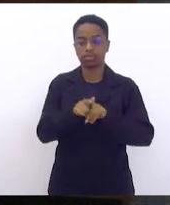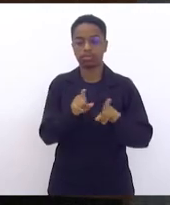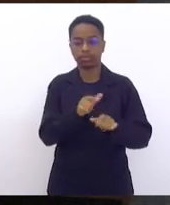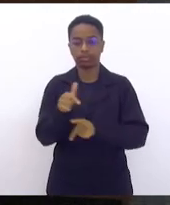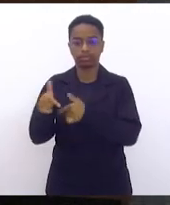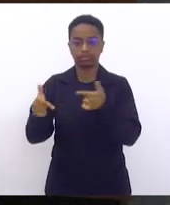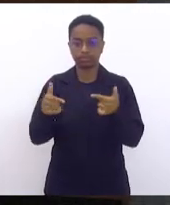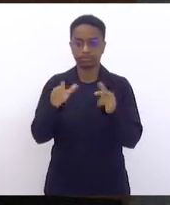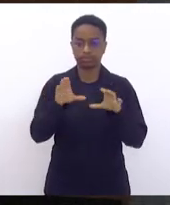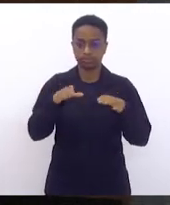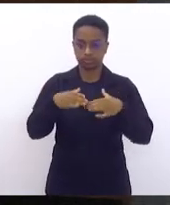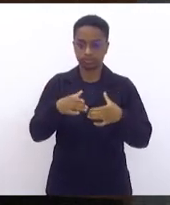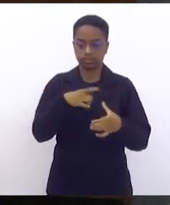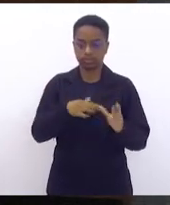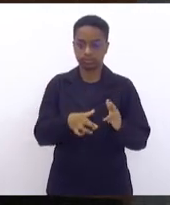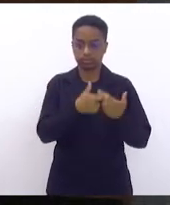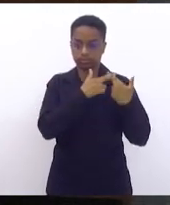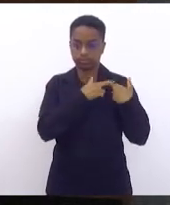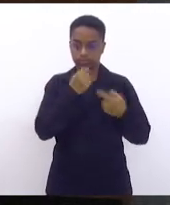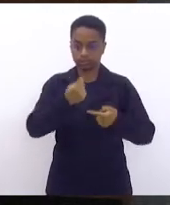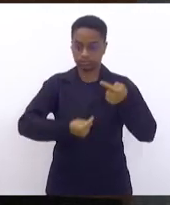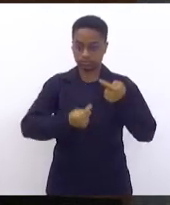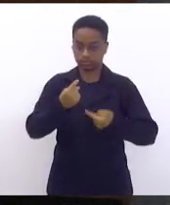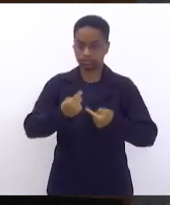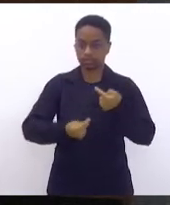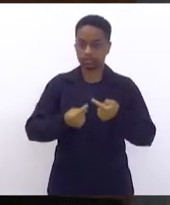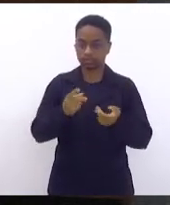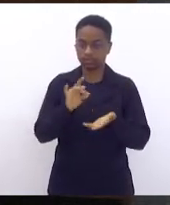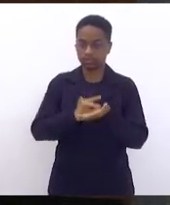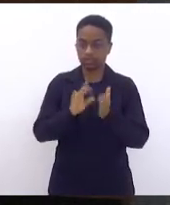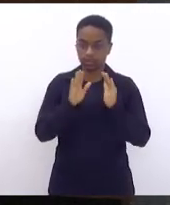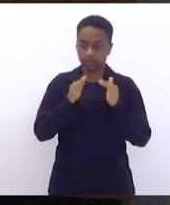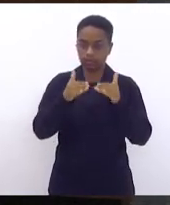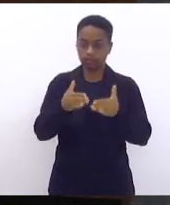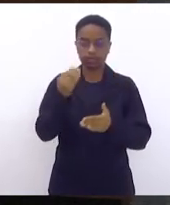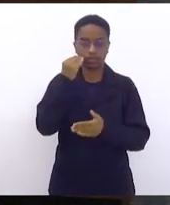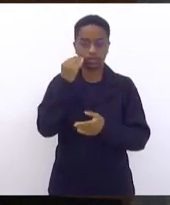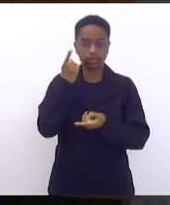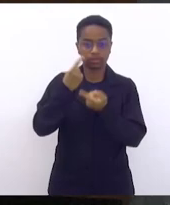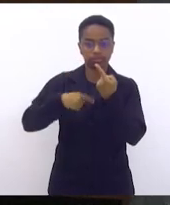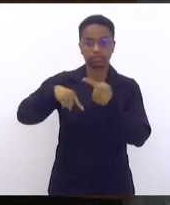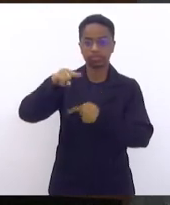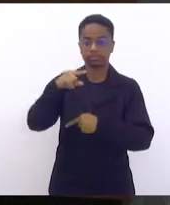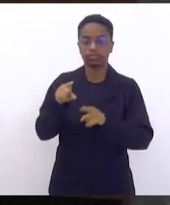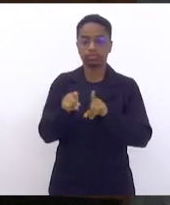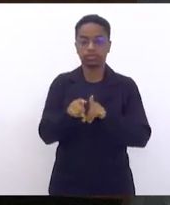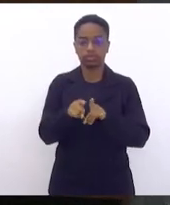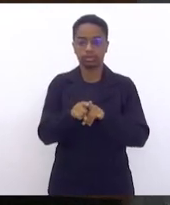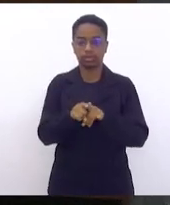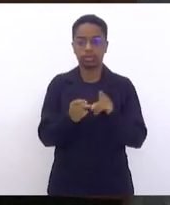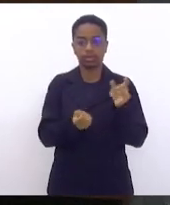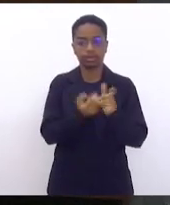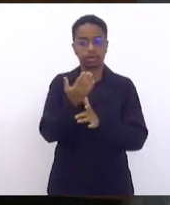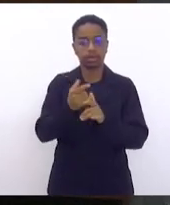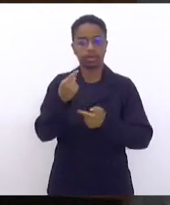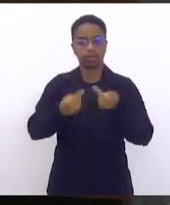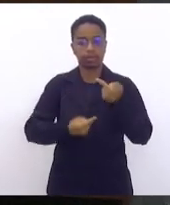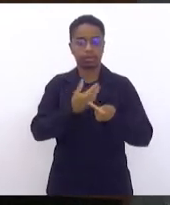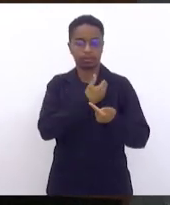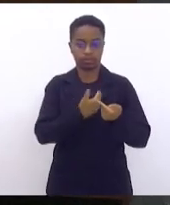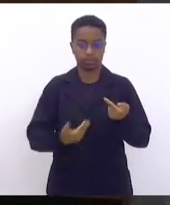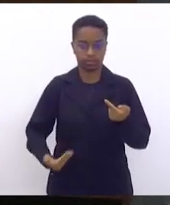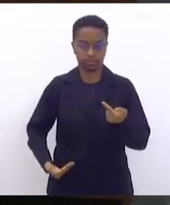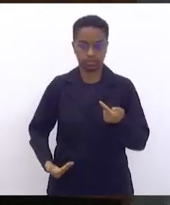comissões responsáveis por um debate que seja central para a superação e a produção de políticas